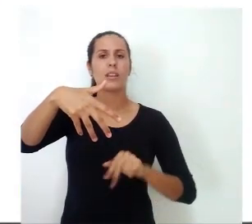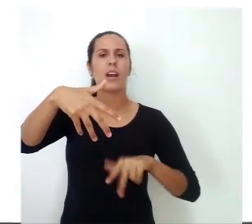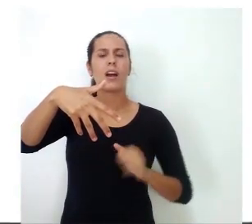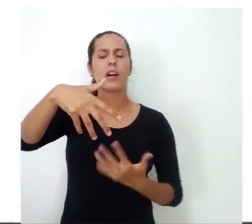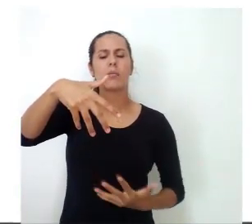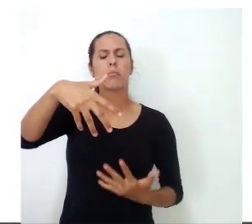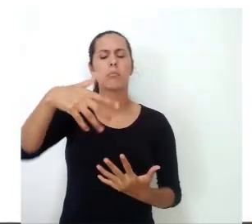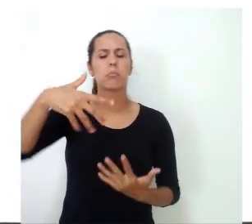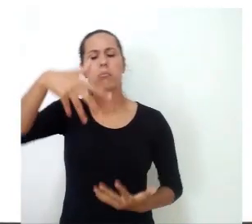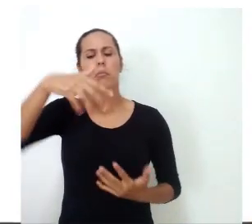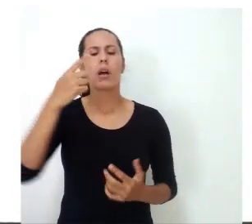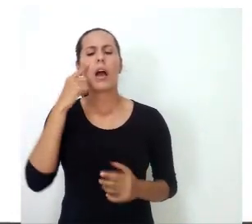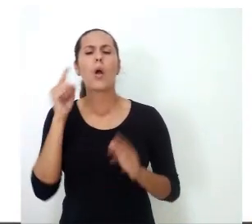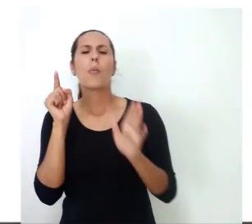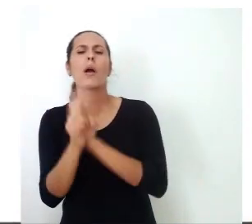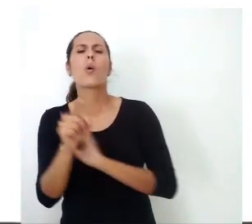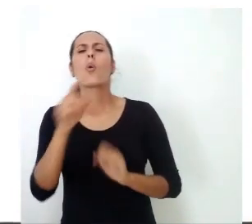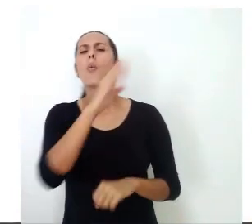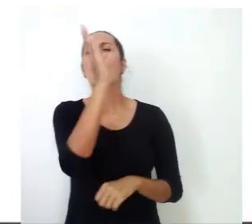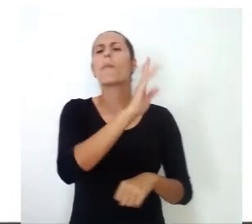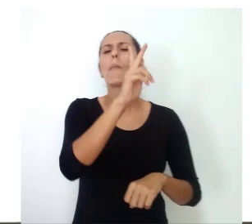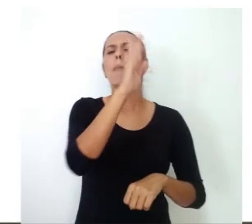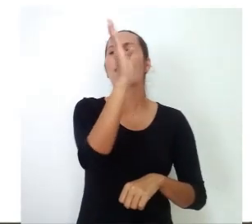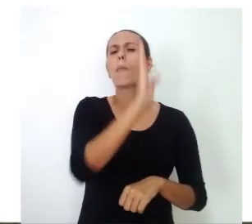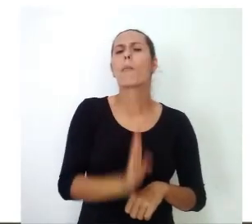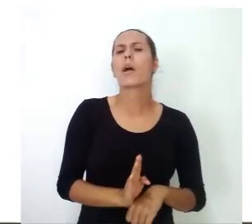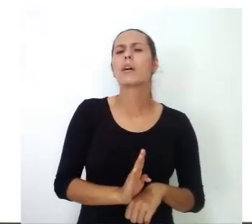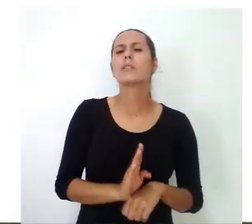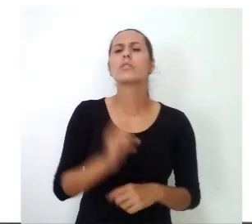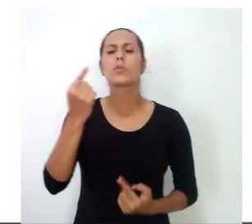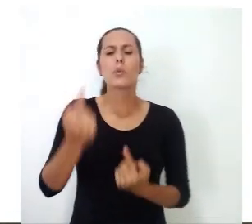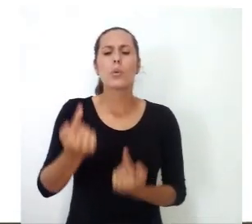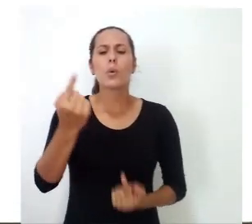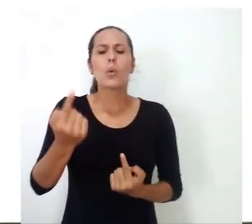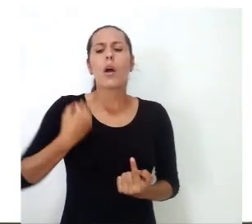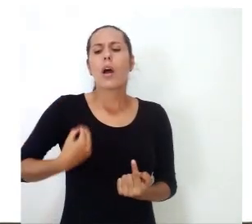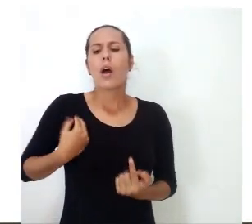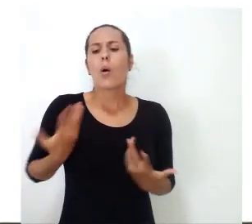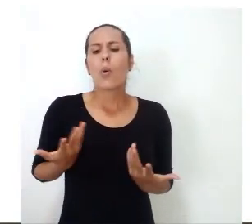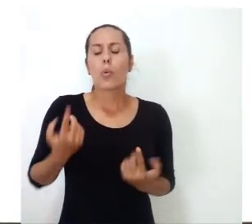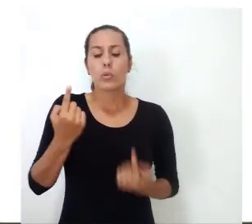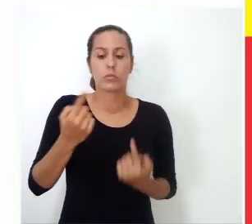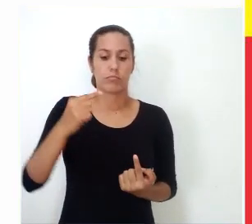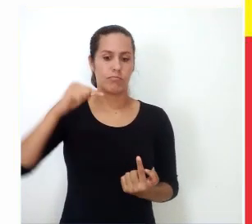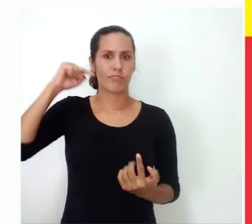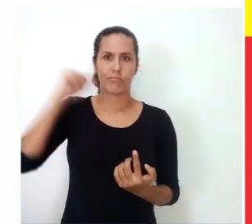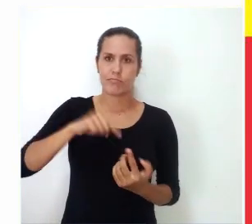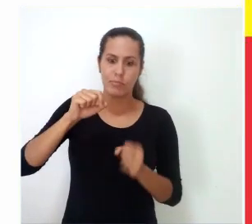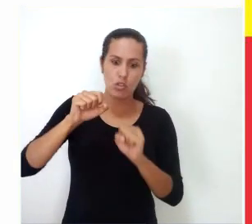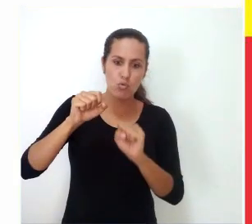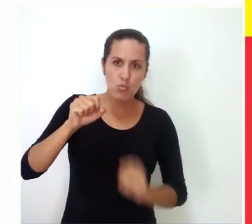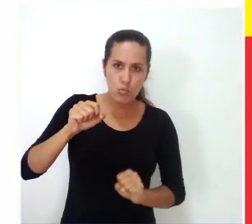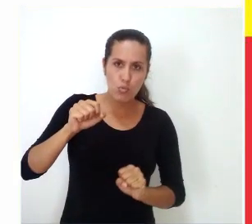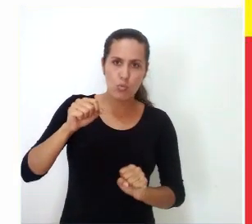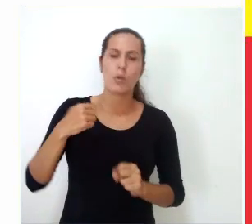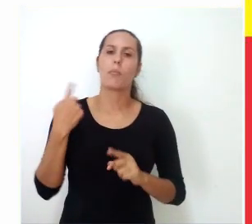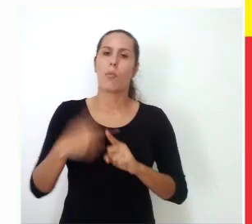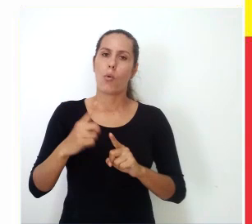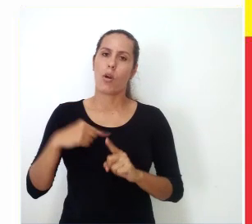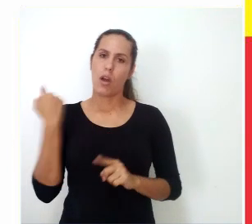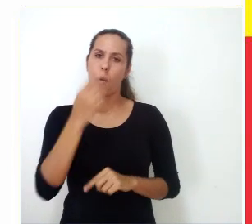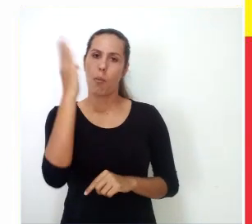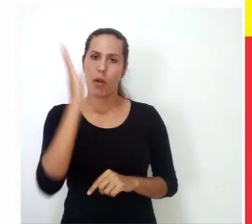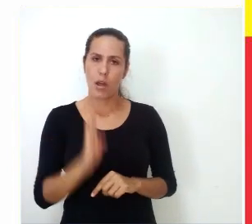o Brasil estaria localizado na Laurásia ou na Goldiana? Na Goldiana, já que a gente